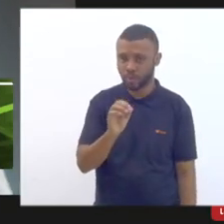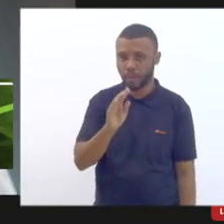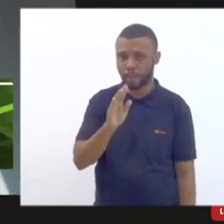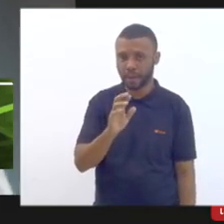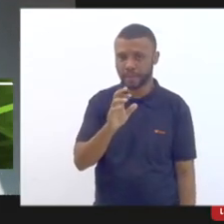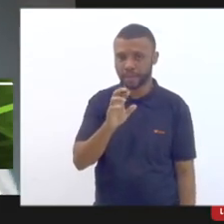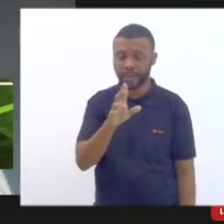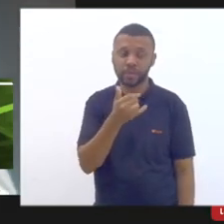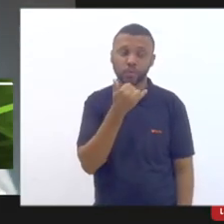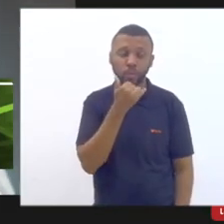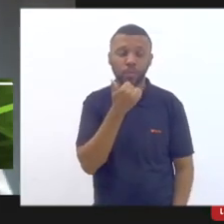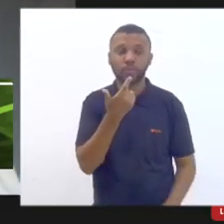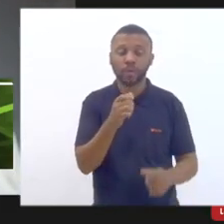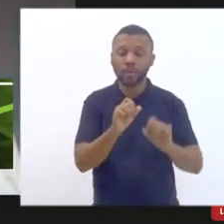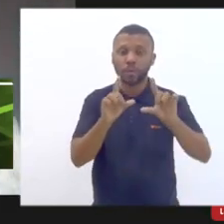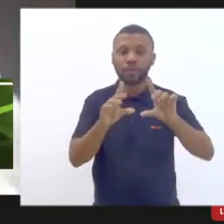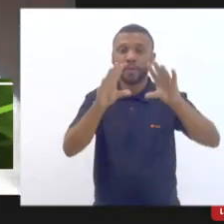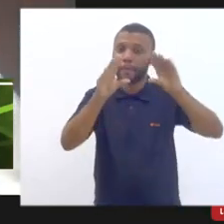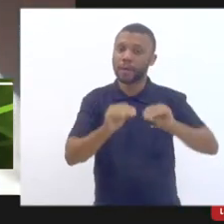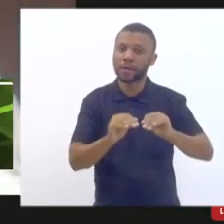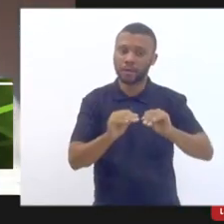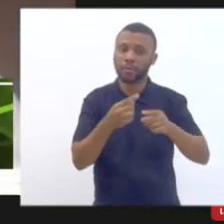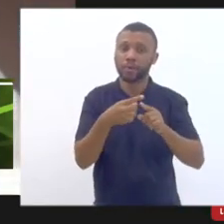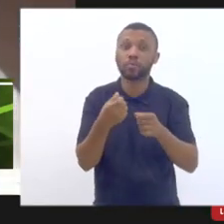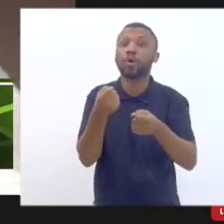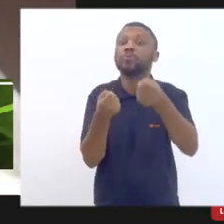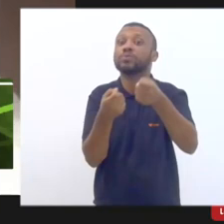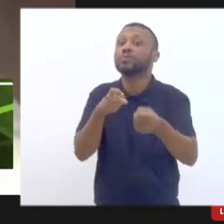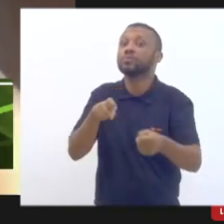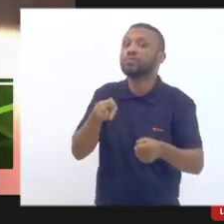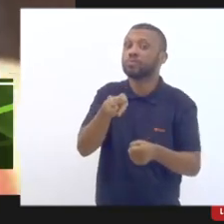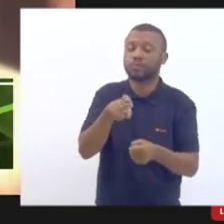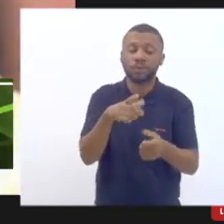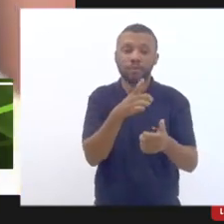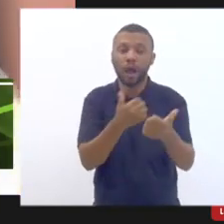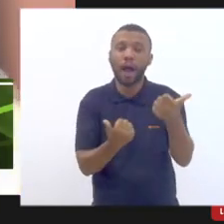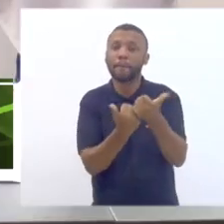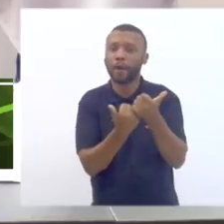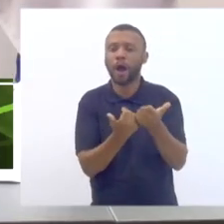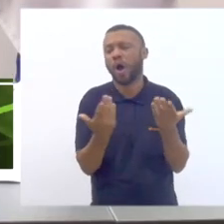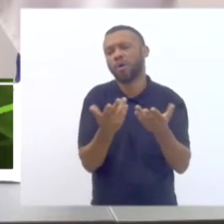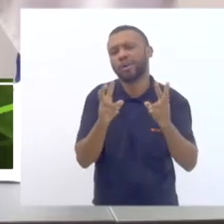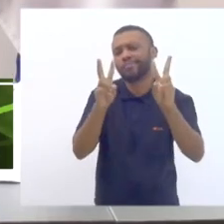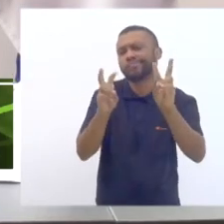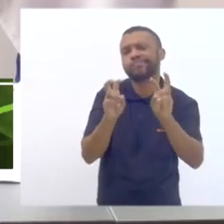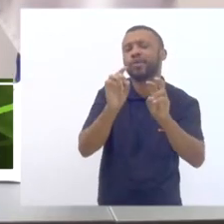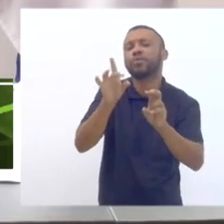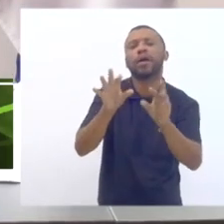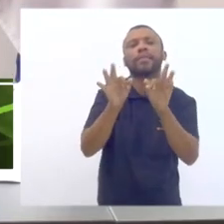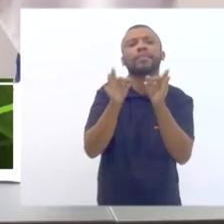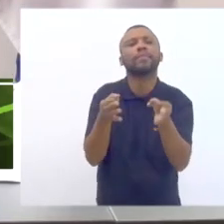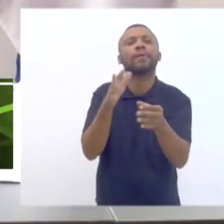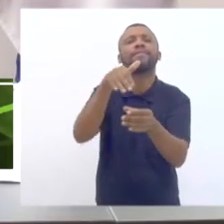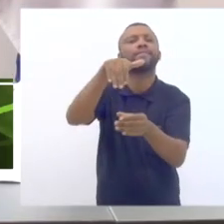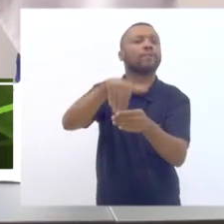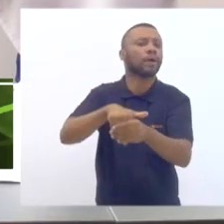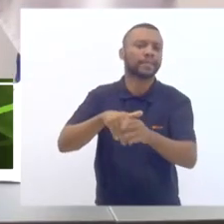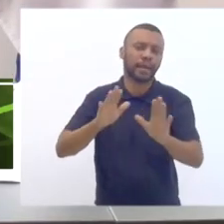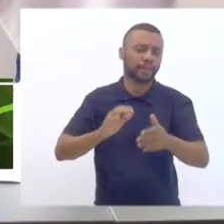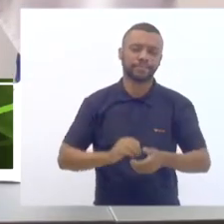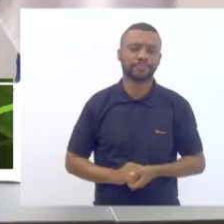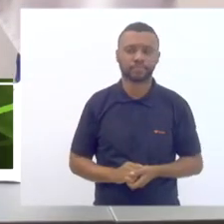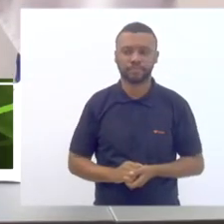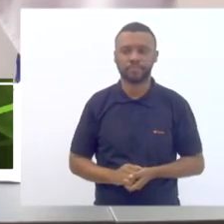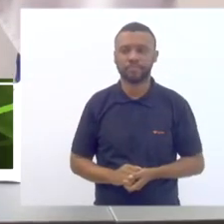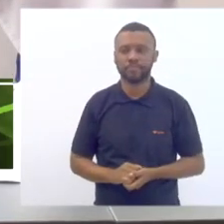sair, porque eu estou na estrada, tá, presidente? Ok. Favorável. O tema Obrigado. De hoje é só a votação. Rosenberg